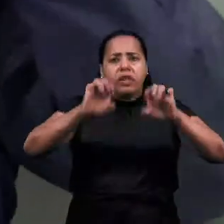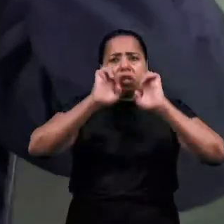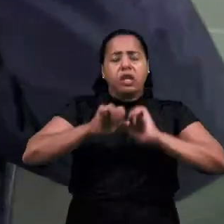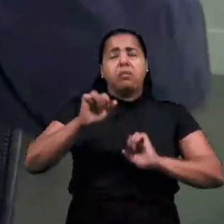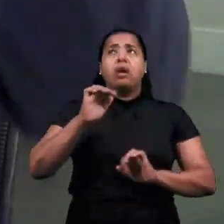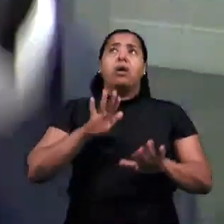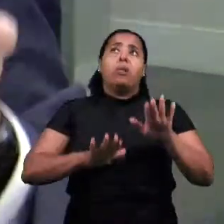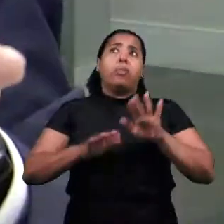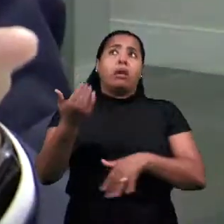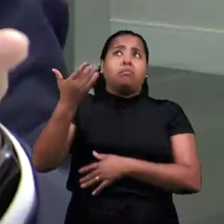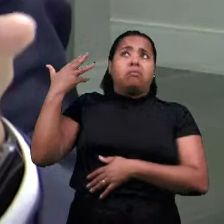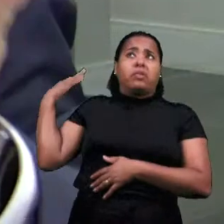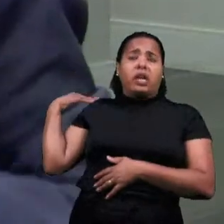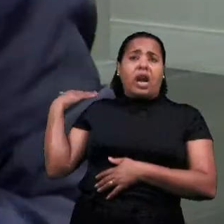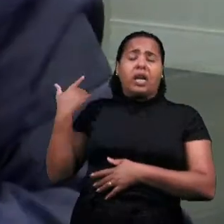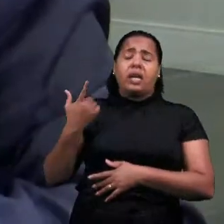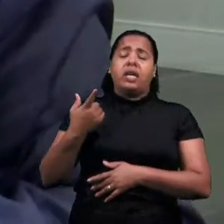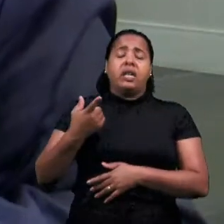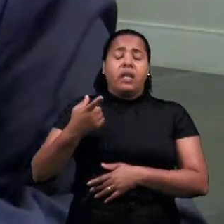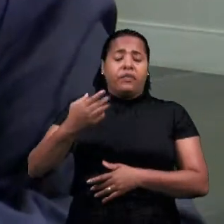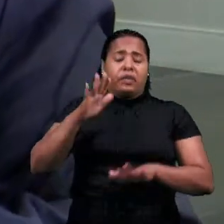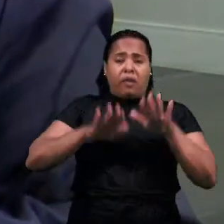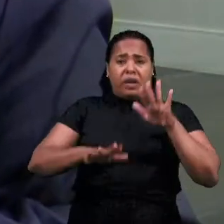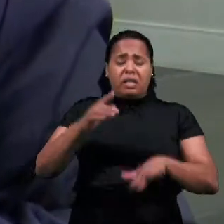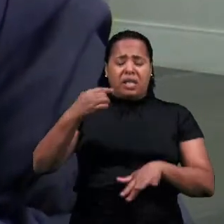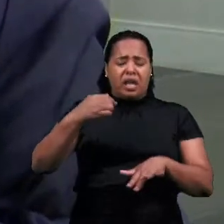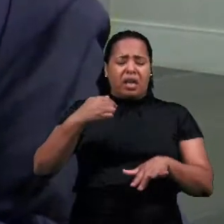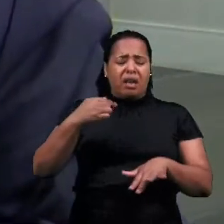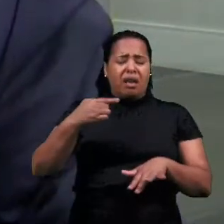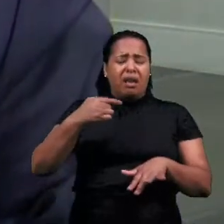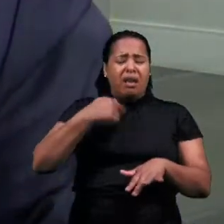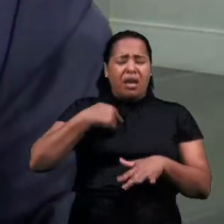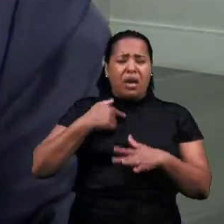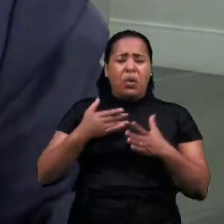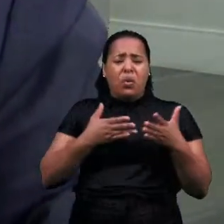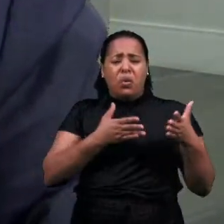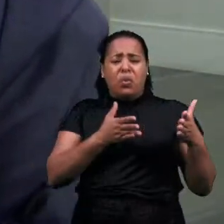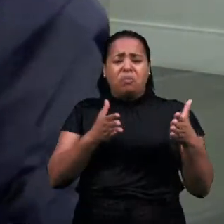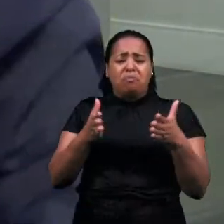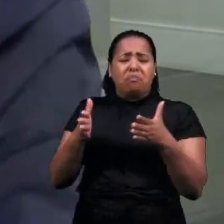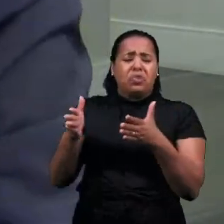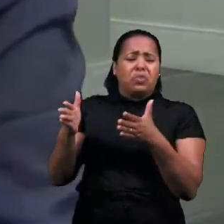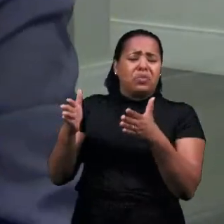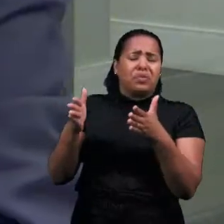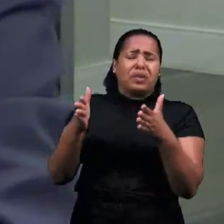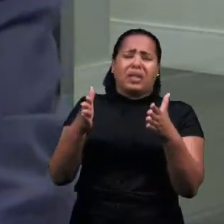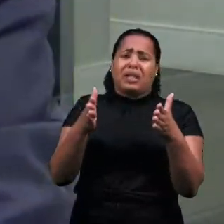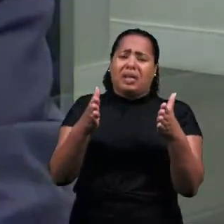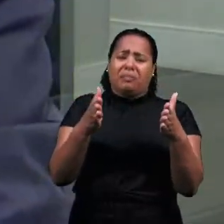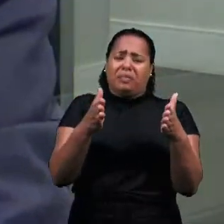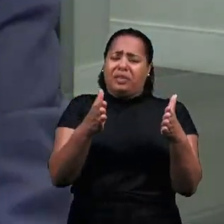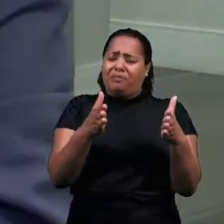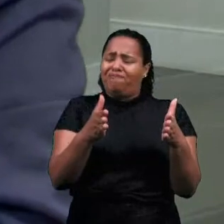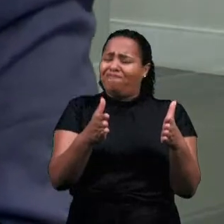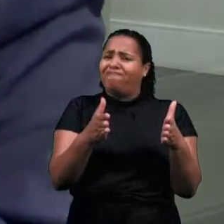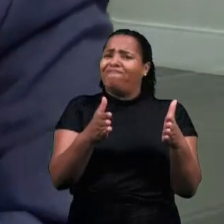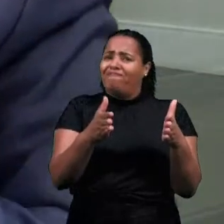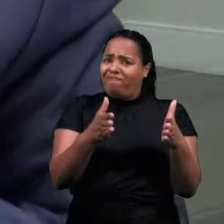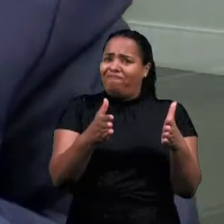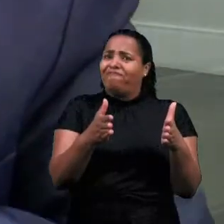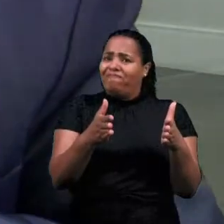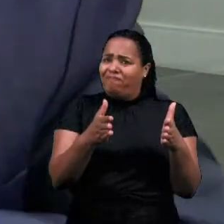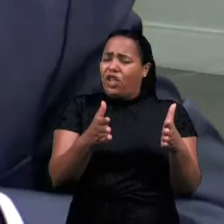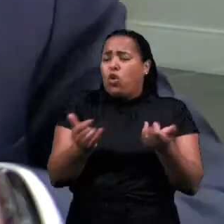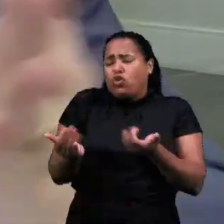talvez seja conversa para um outro dia, mas eu estava indo num caminho ruim. Apesar de ser um menino novo, mas